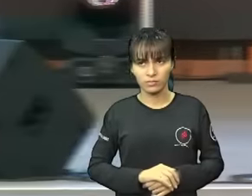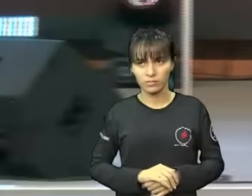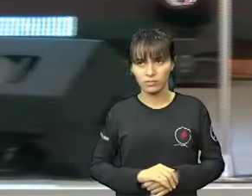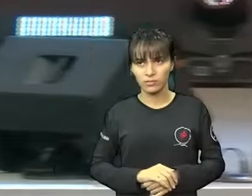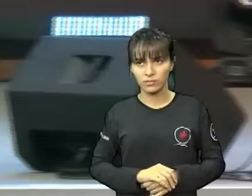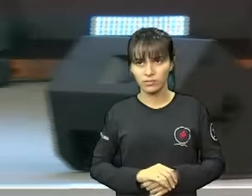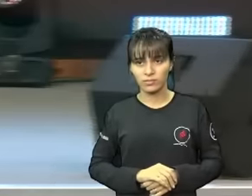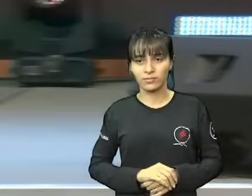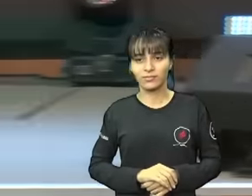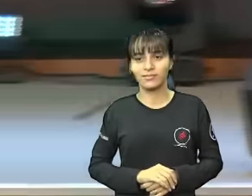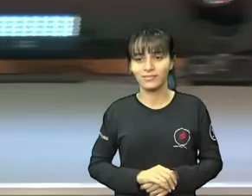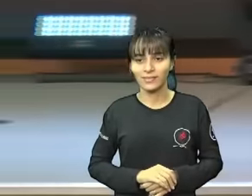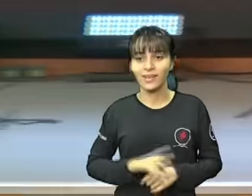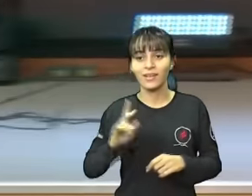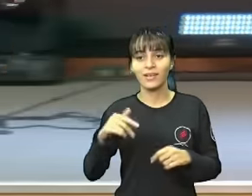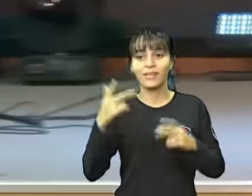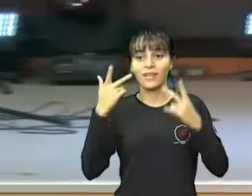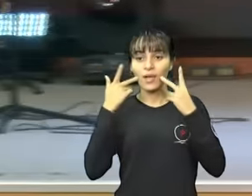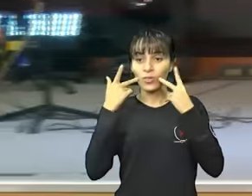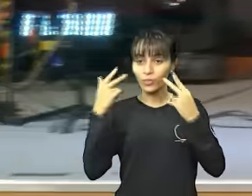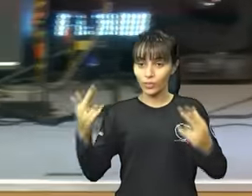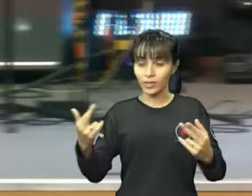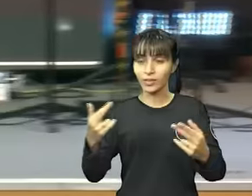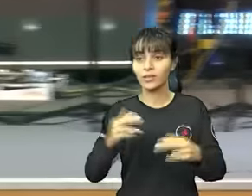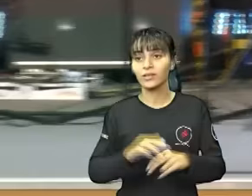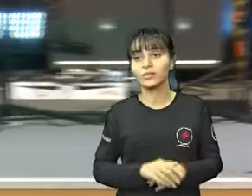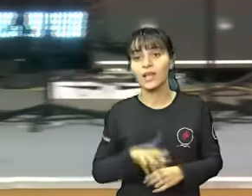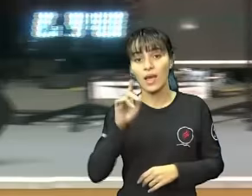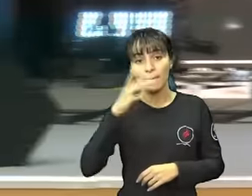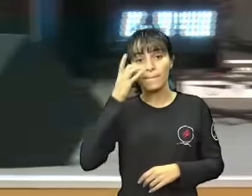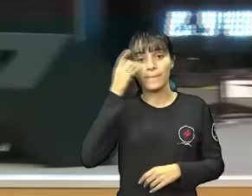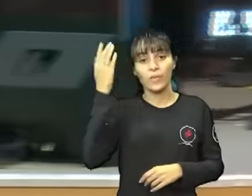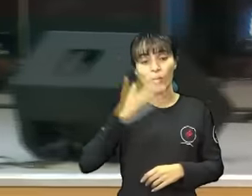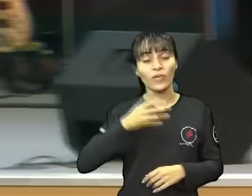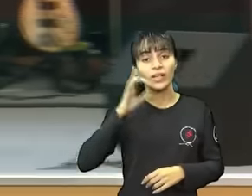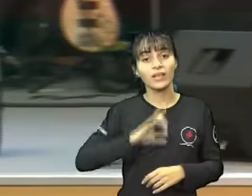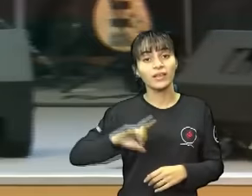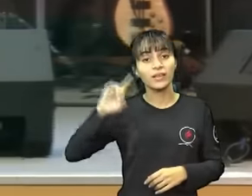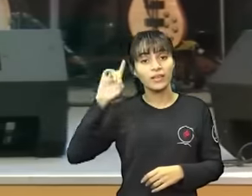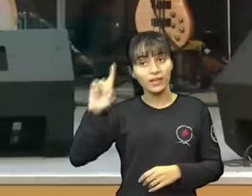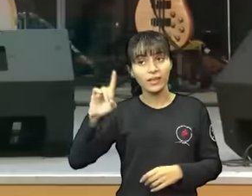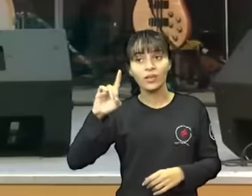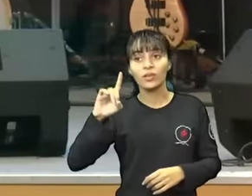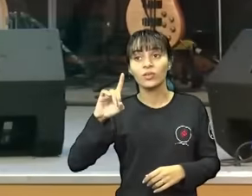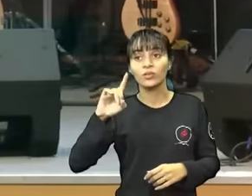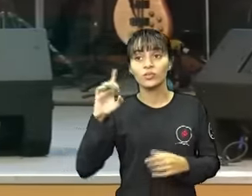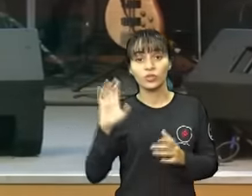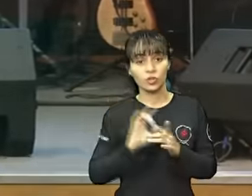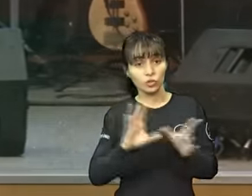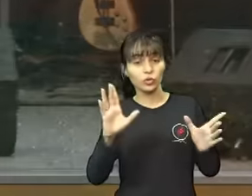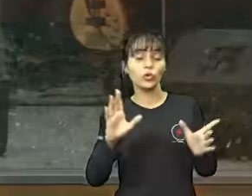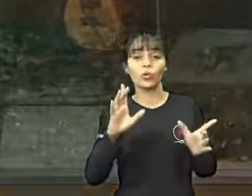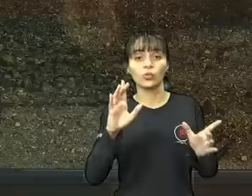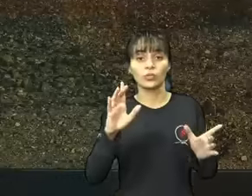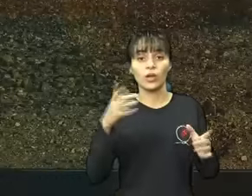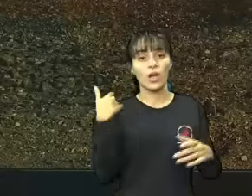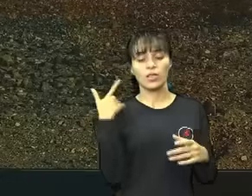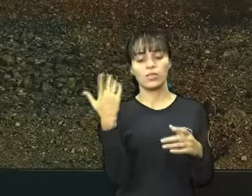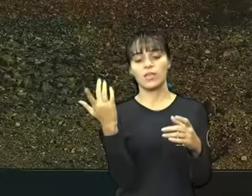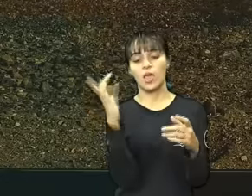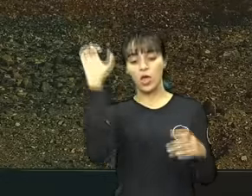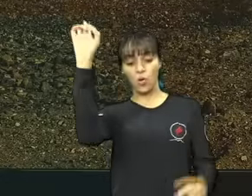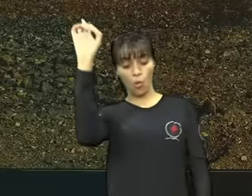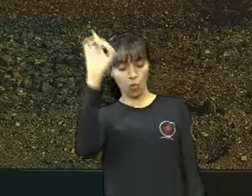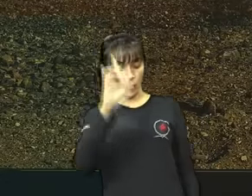a natureza é uma prova que Deus deixou da sua existência Deus não vai se manifestar o seu eu sou